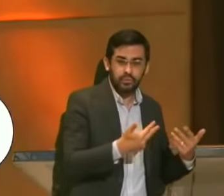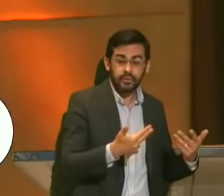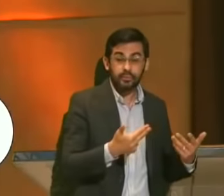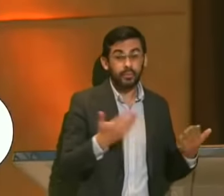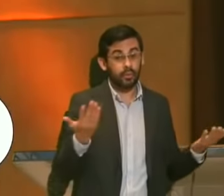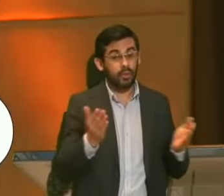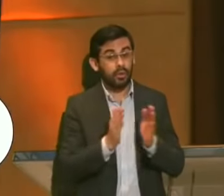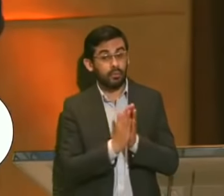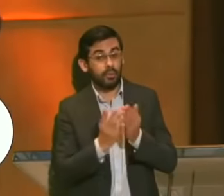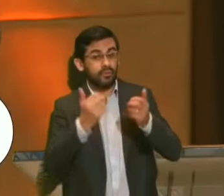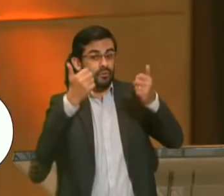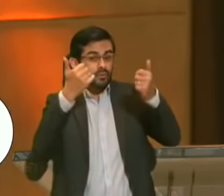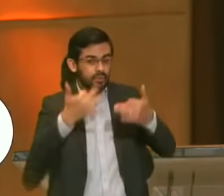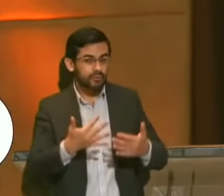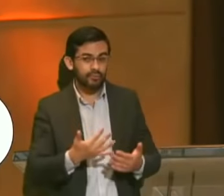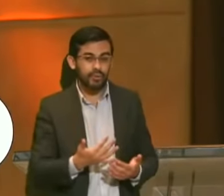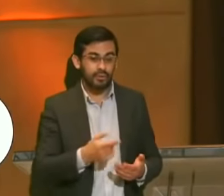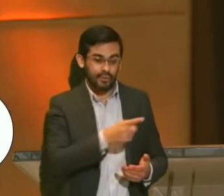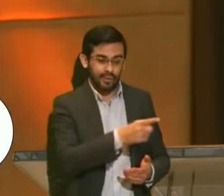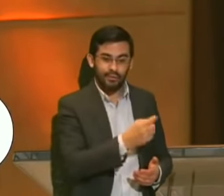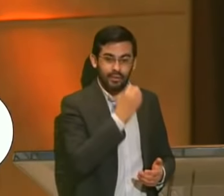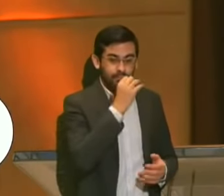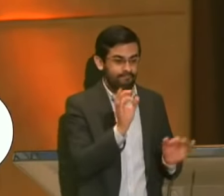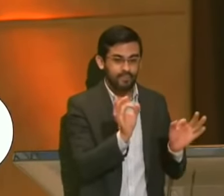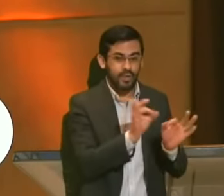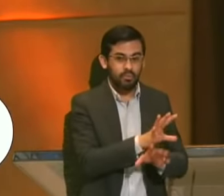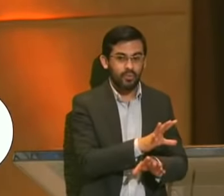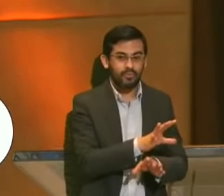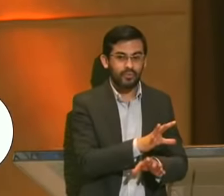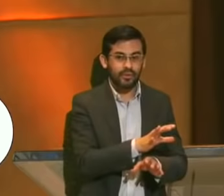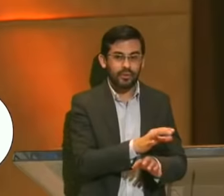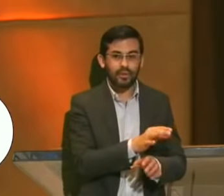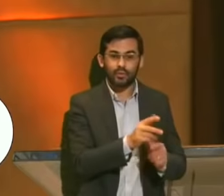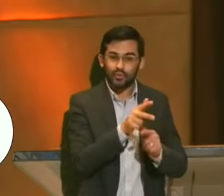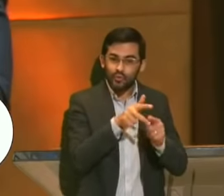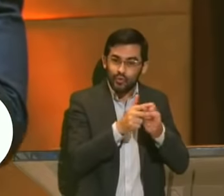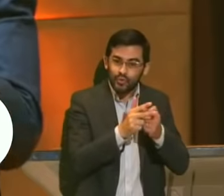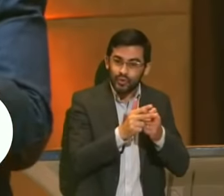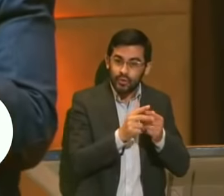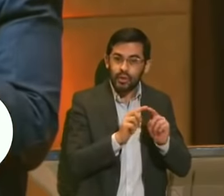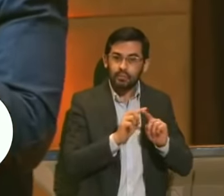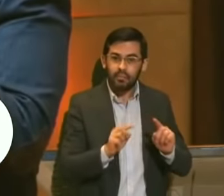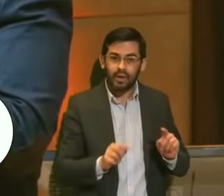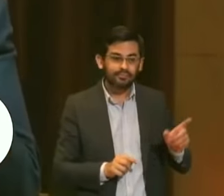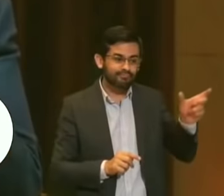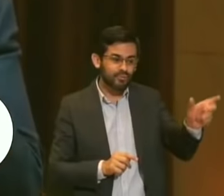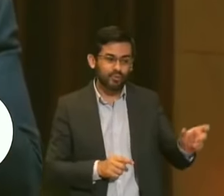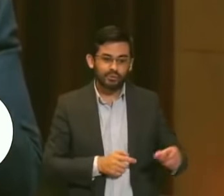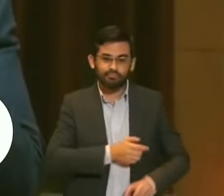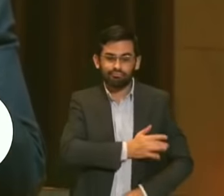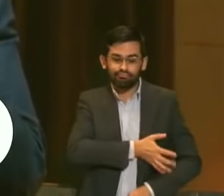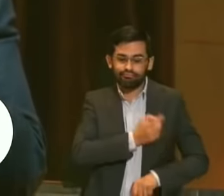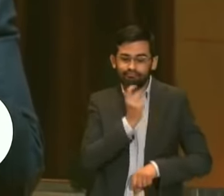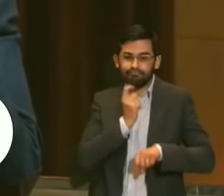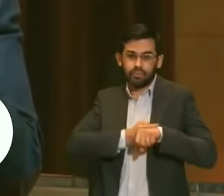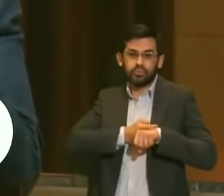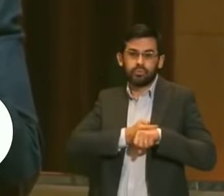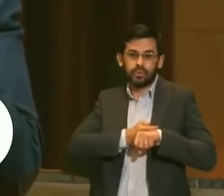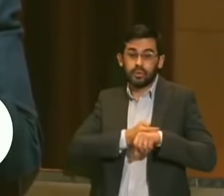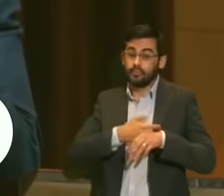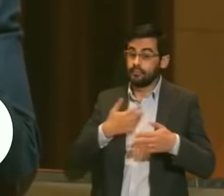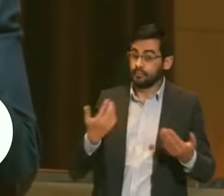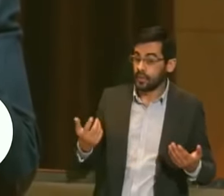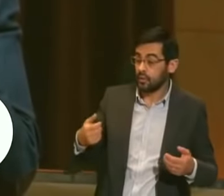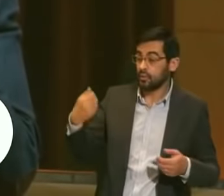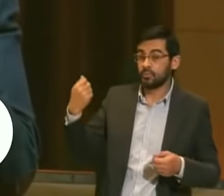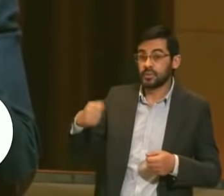Bíblia diz que você ganhou o seu irmão, acabou aí. Mas se o coração endurece, aí você tem que